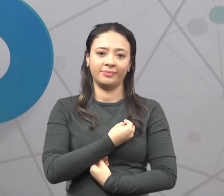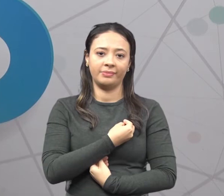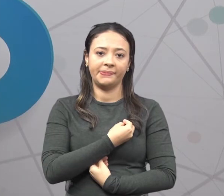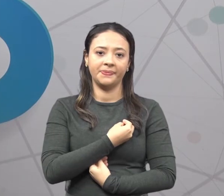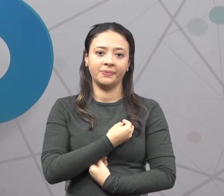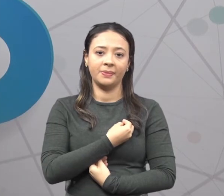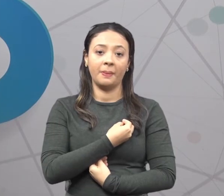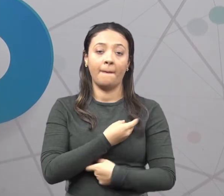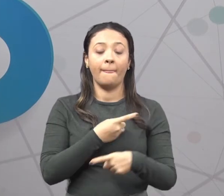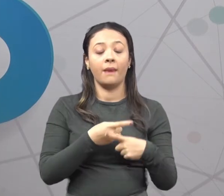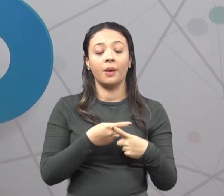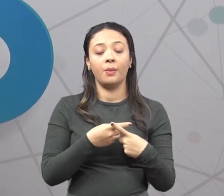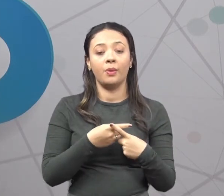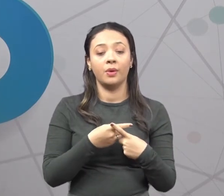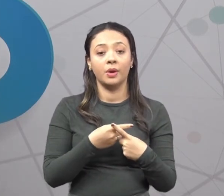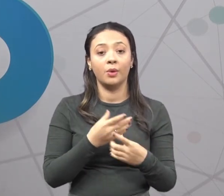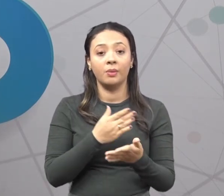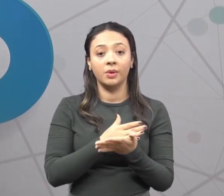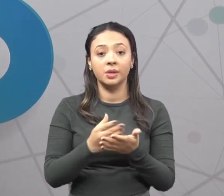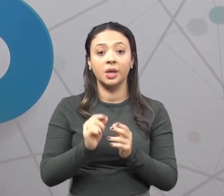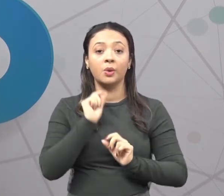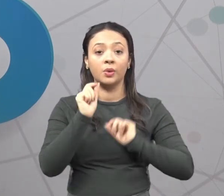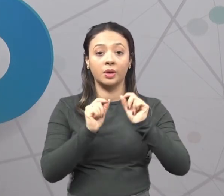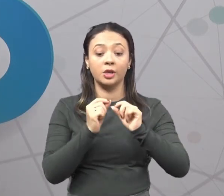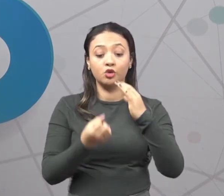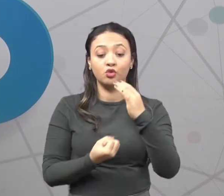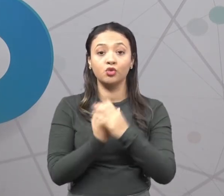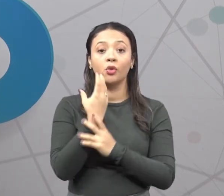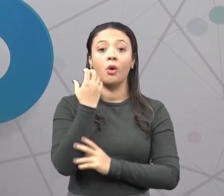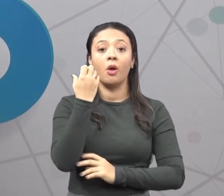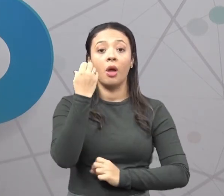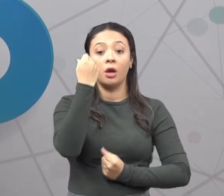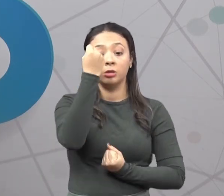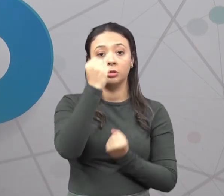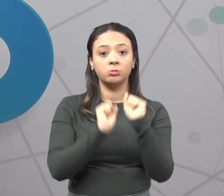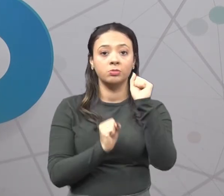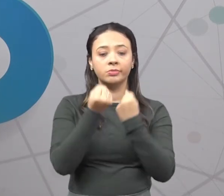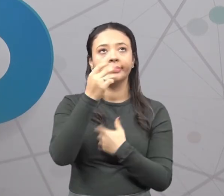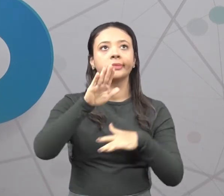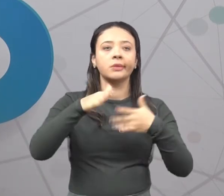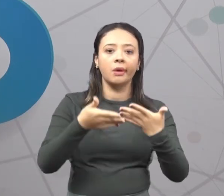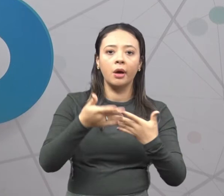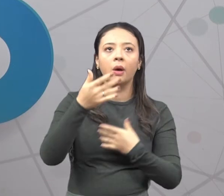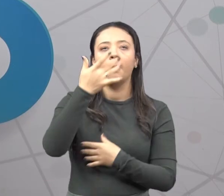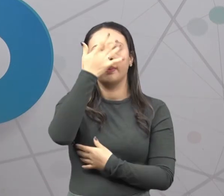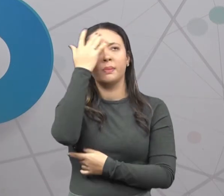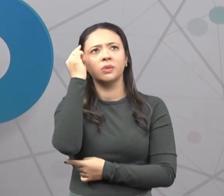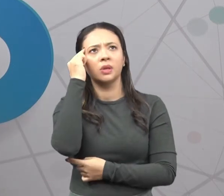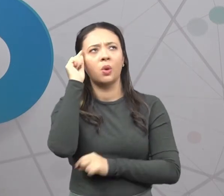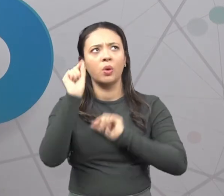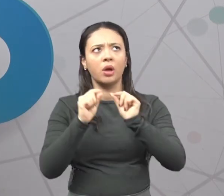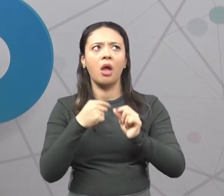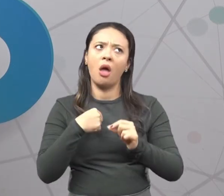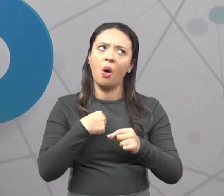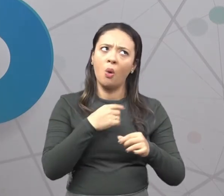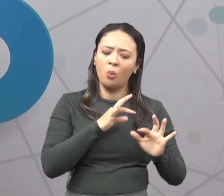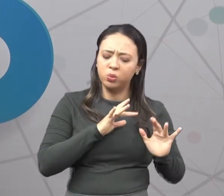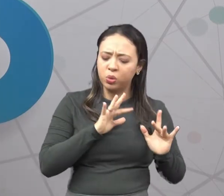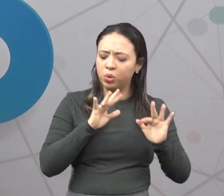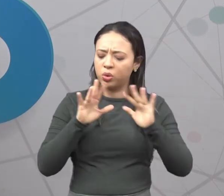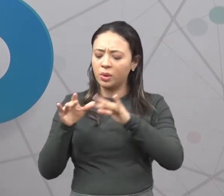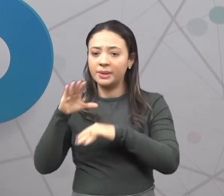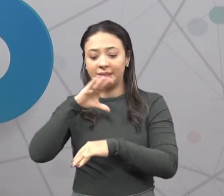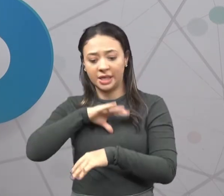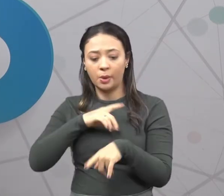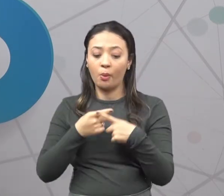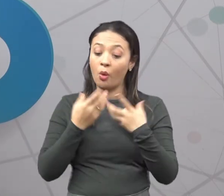sendo implantado as indústrias. Então, eles pensavam assim: vou para a cidade, eu vou